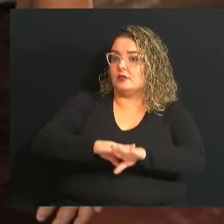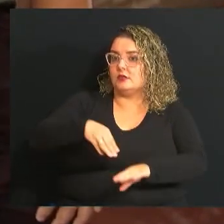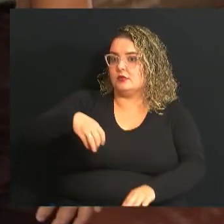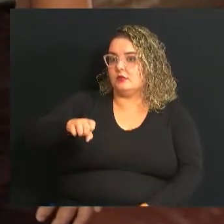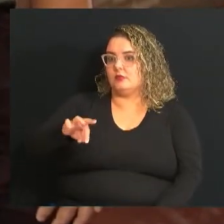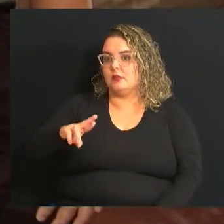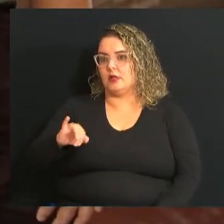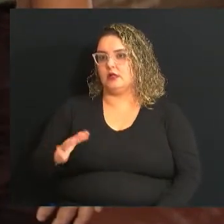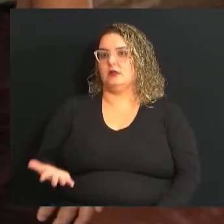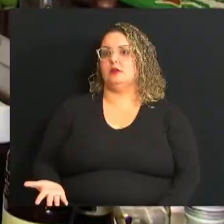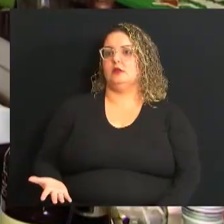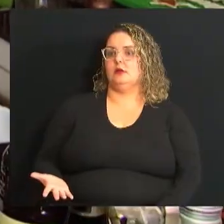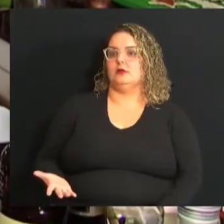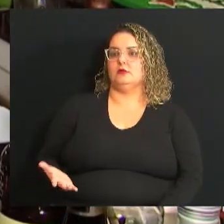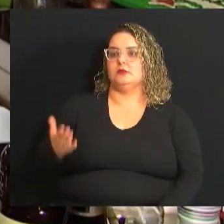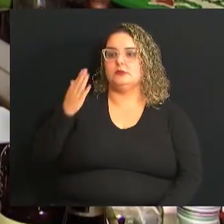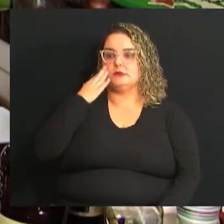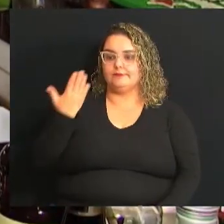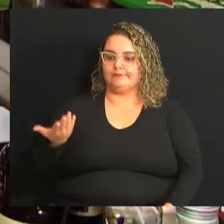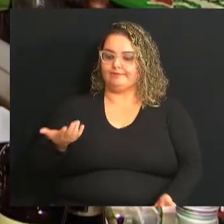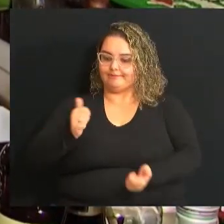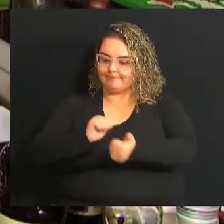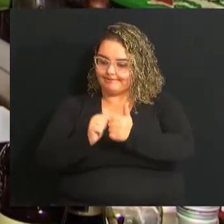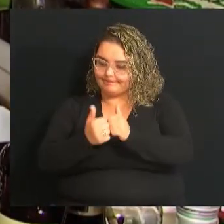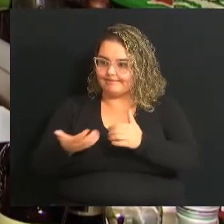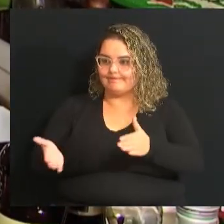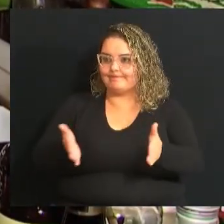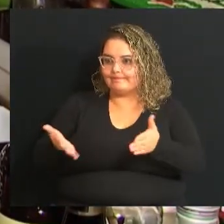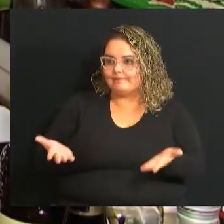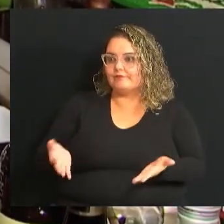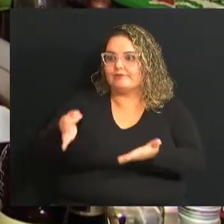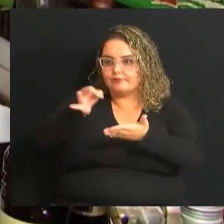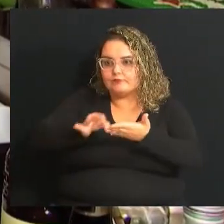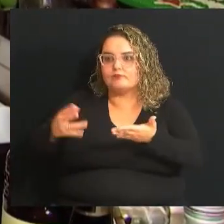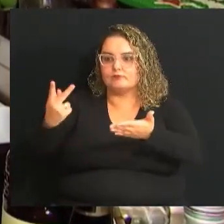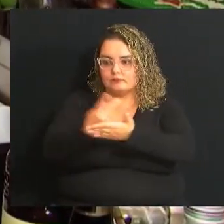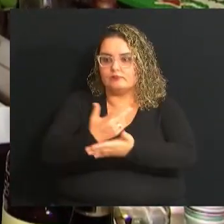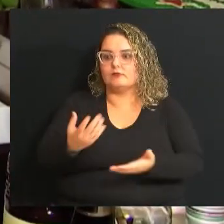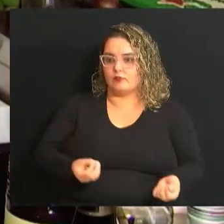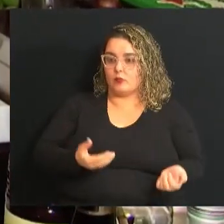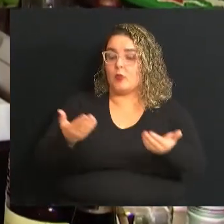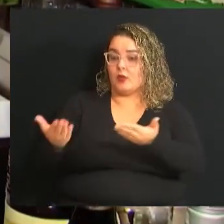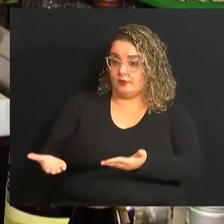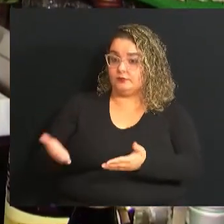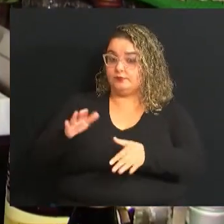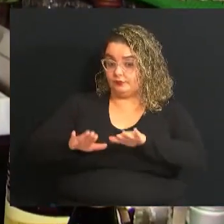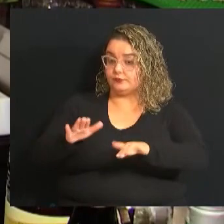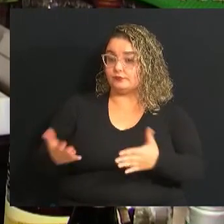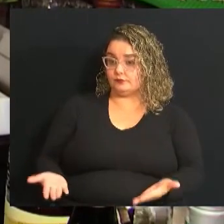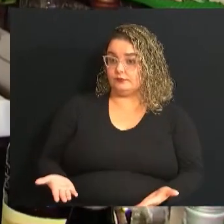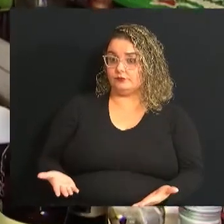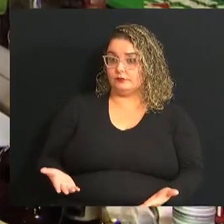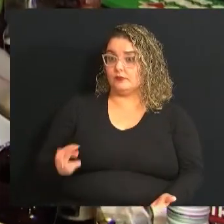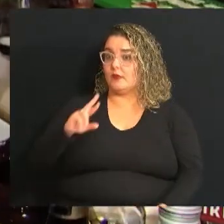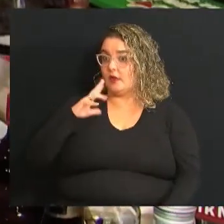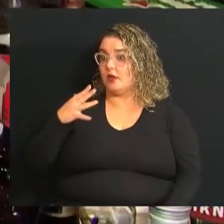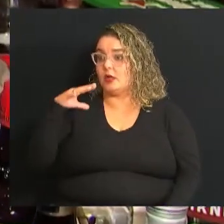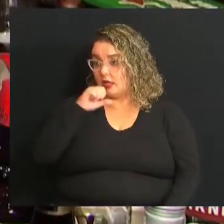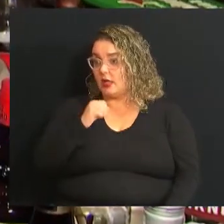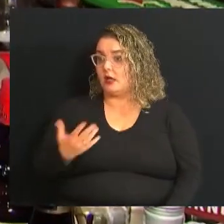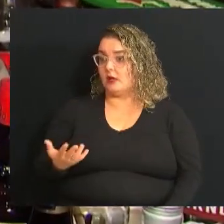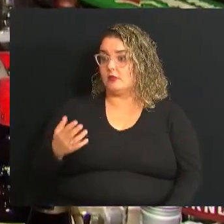tem direito de devolver o produto, que é o direito de arrependimento, em até 7 dias corridos, contados da